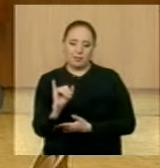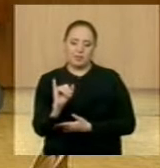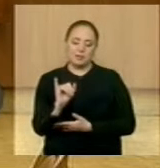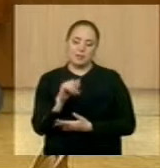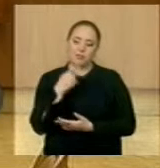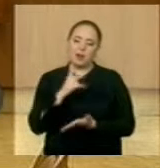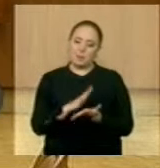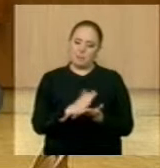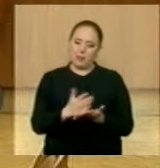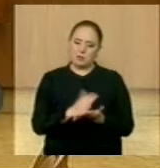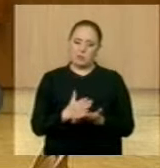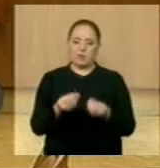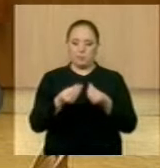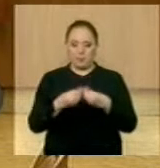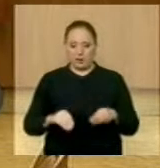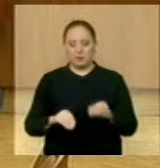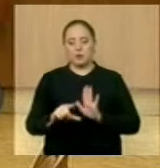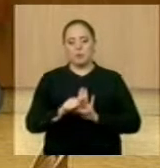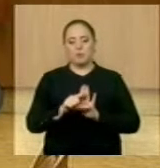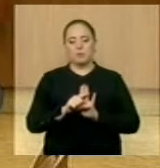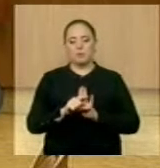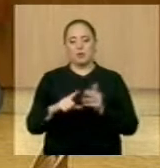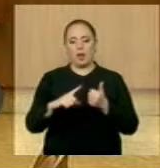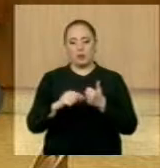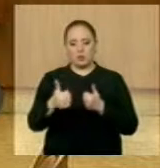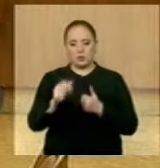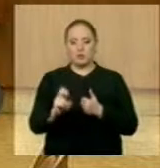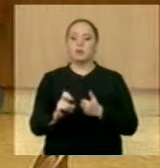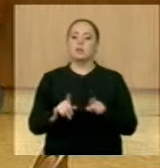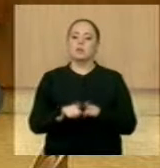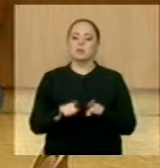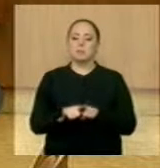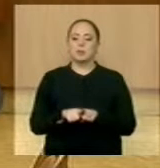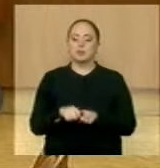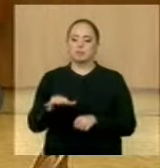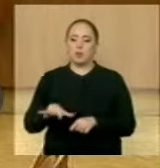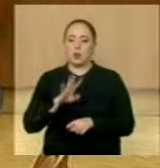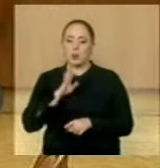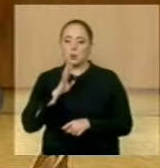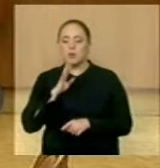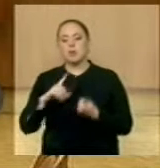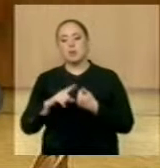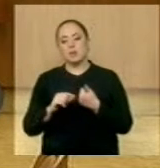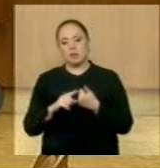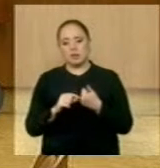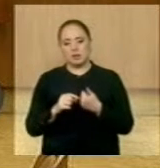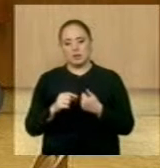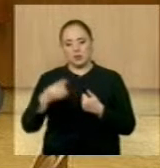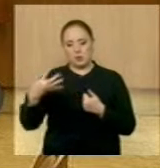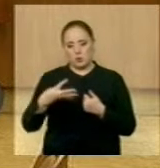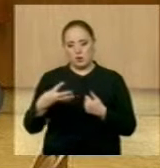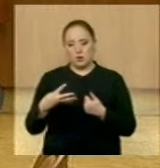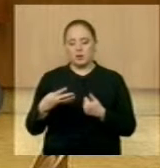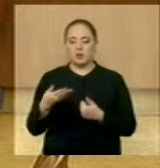prejuízo dos parágrafos do artigo 15 e na parte conhecida quanto ao artigo 4, Vossa